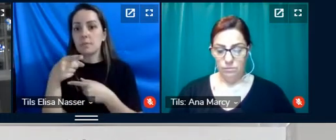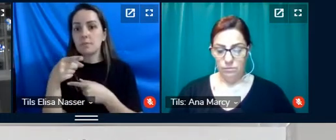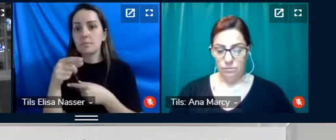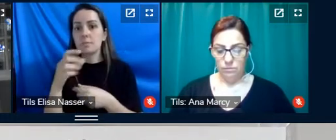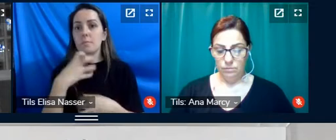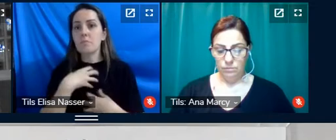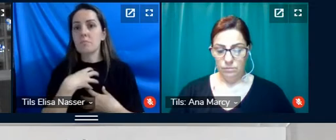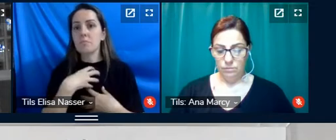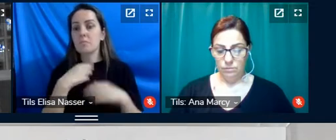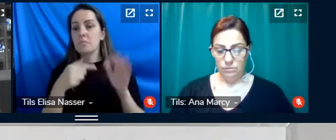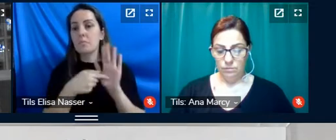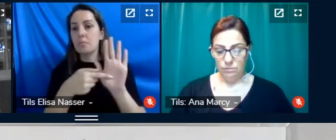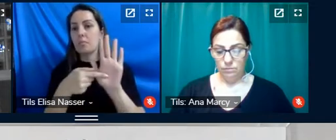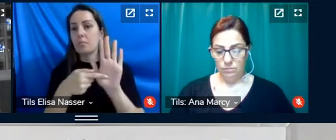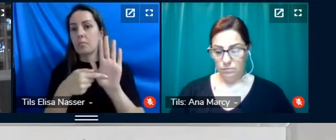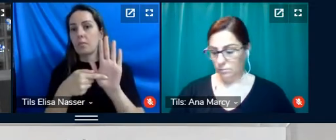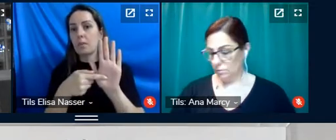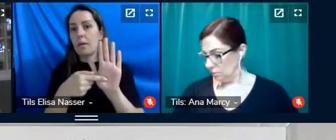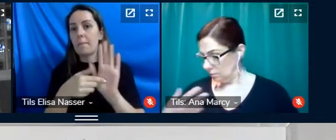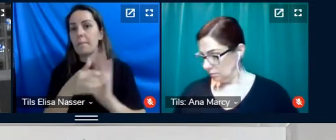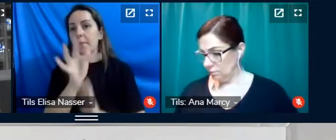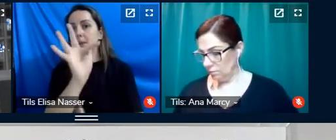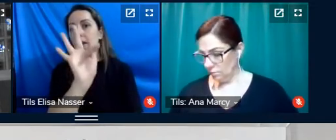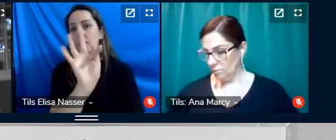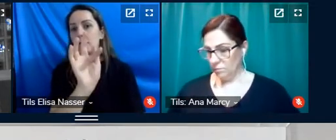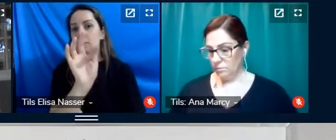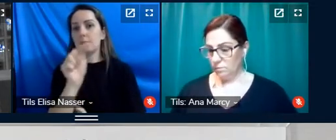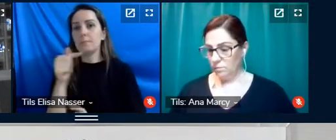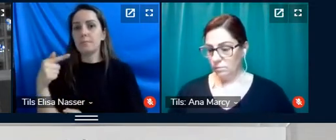Aqui está a força F,